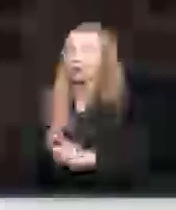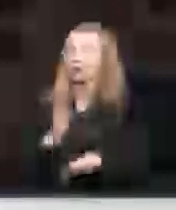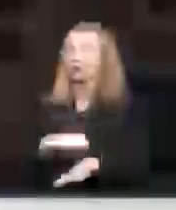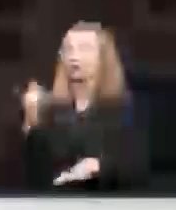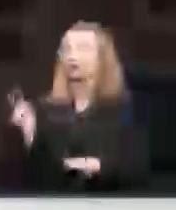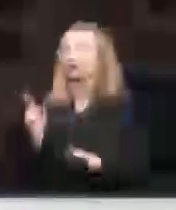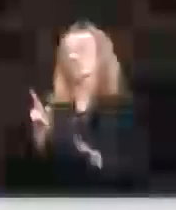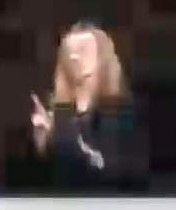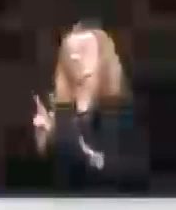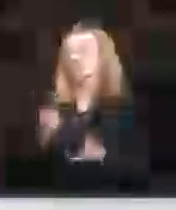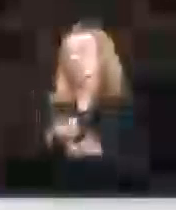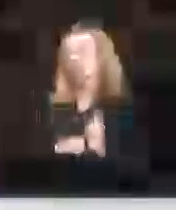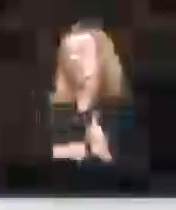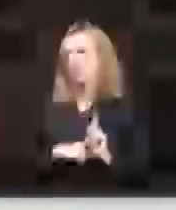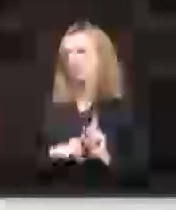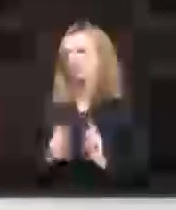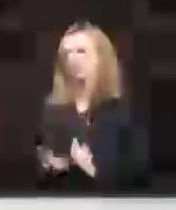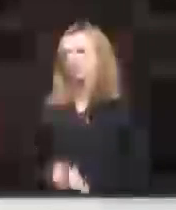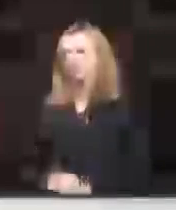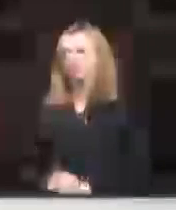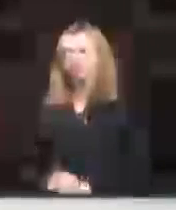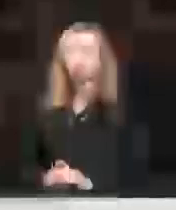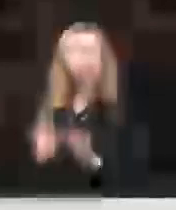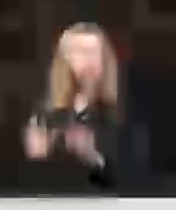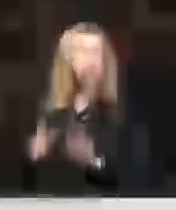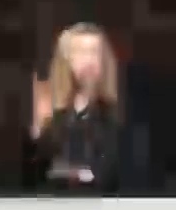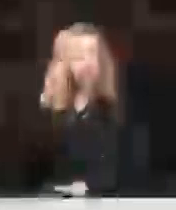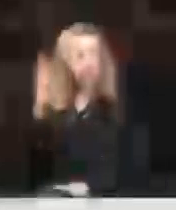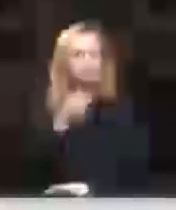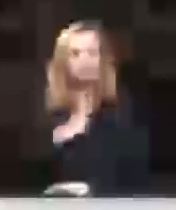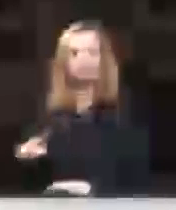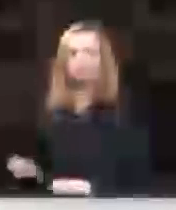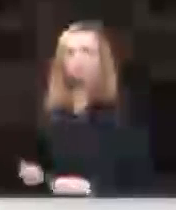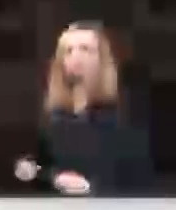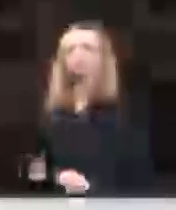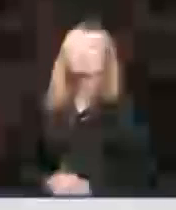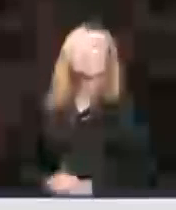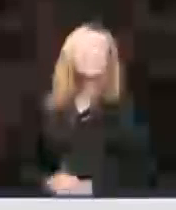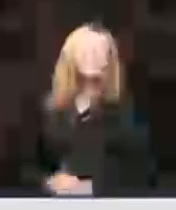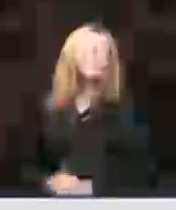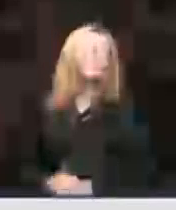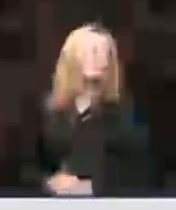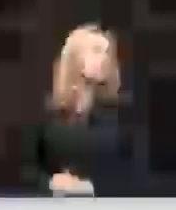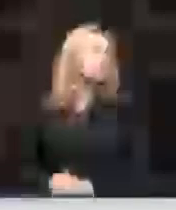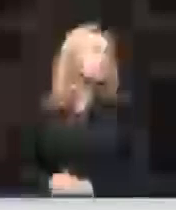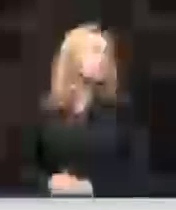privatização. Mas, senhor presidente, veja bem, ainda há